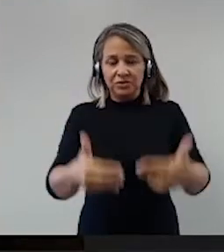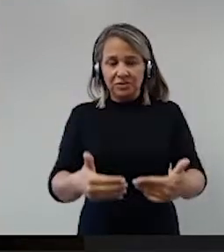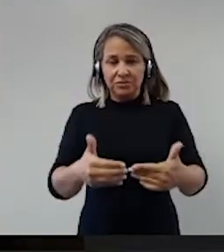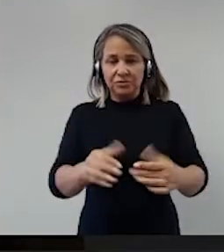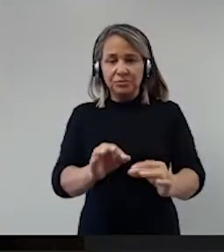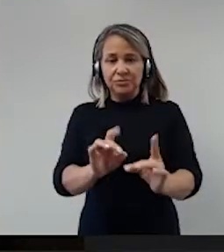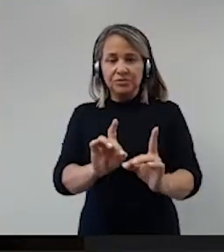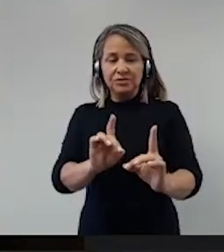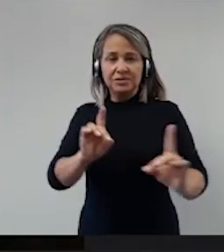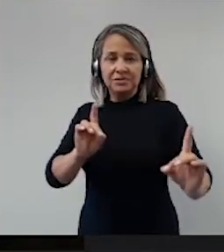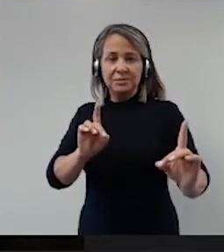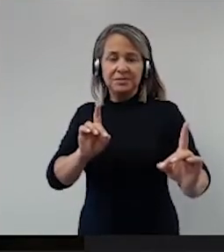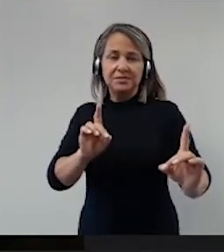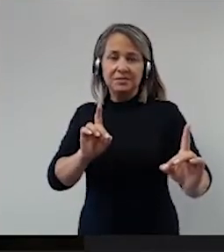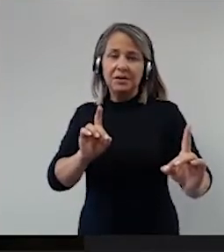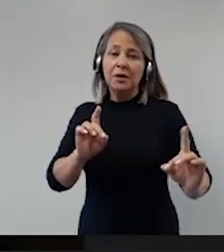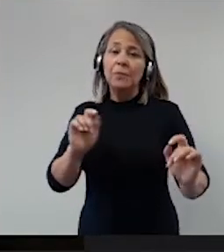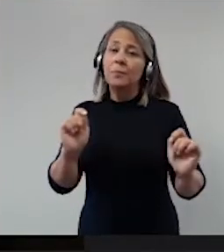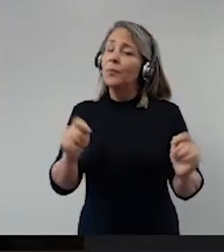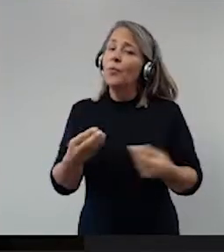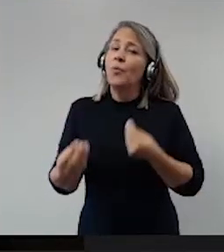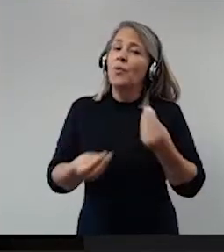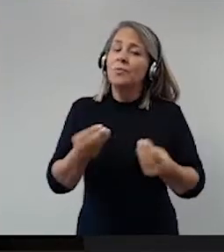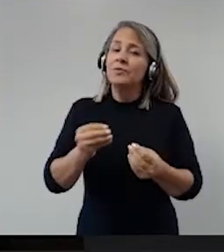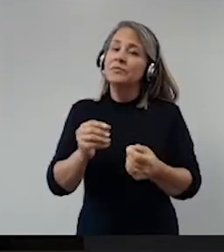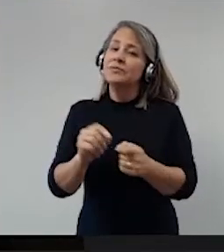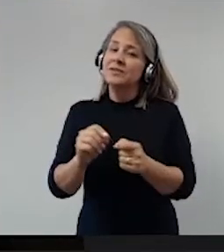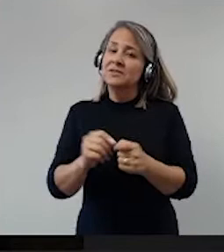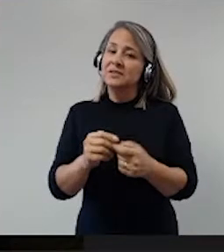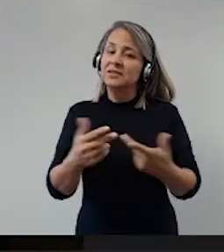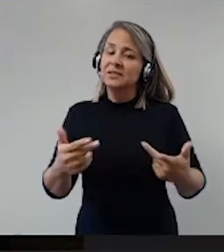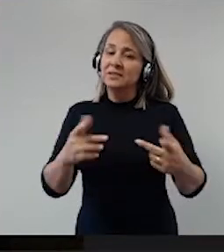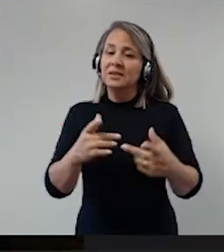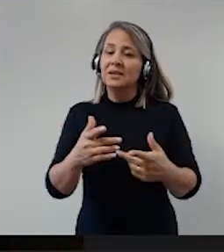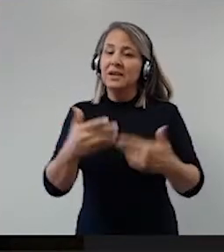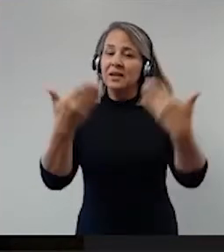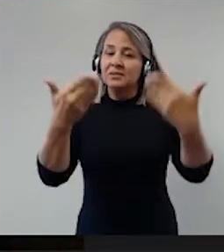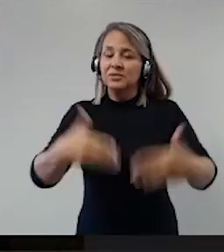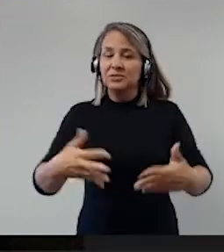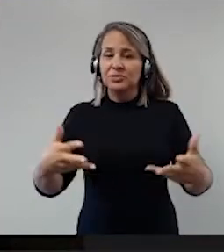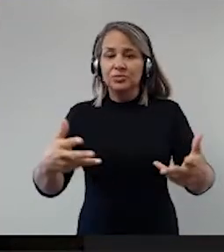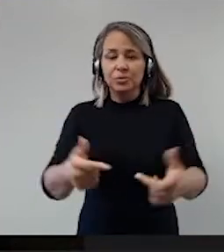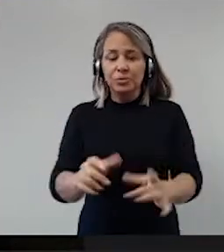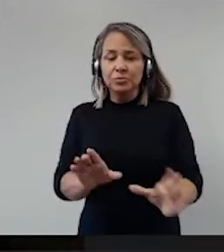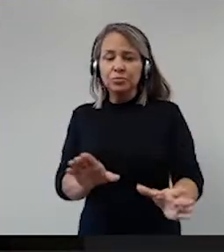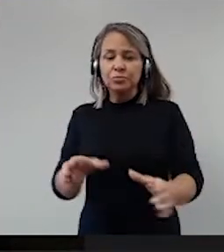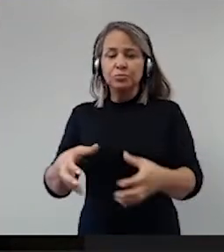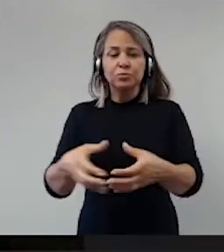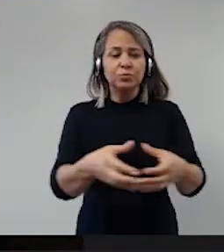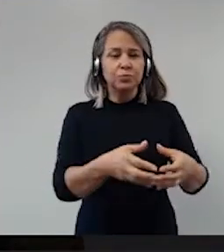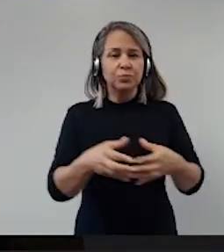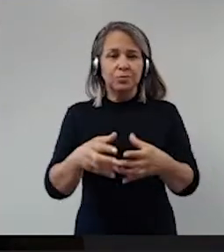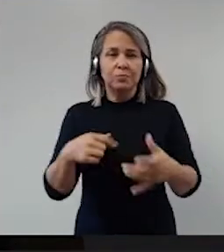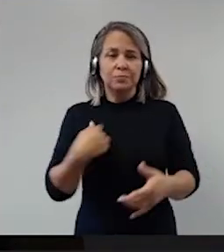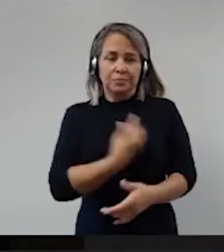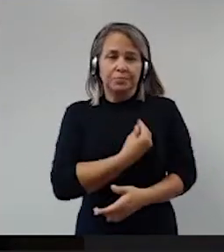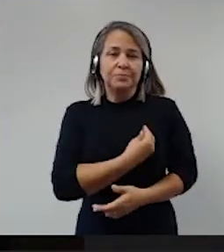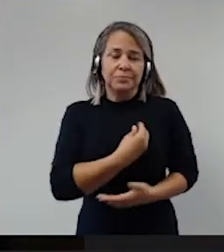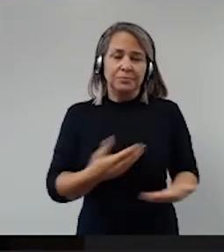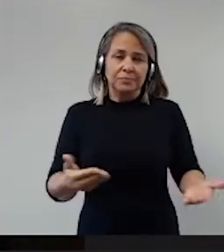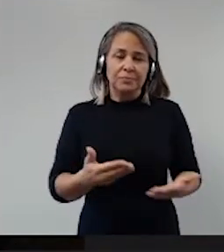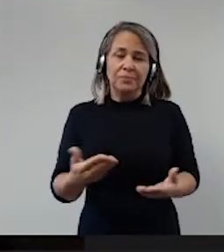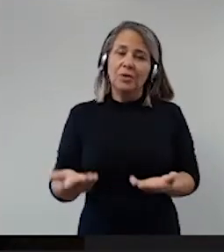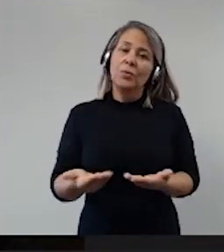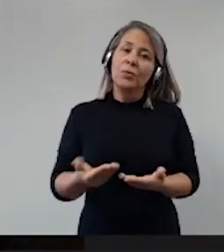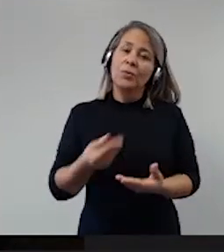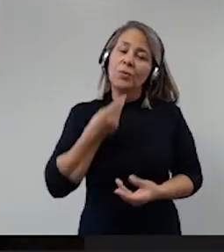distanciamento. Como que nós poderíamos fazer isso diante de toda essa conjuntura que nós viemos passando? Como